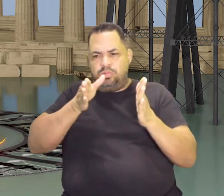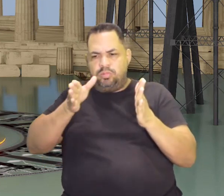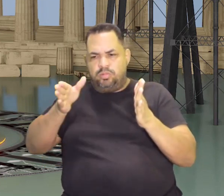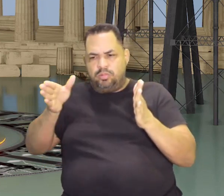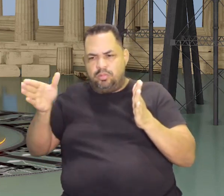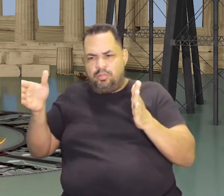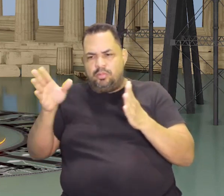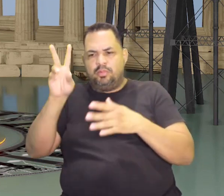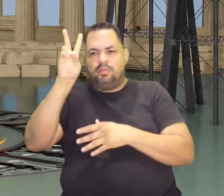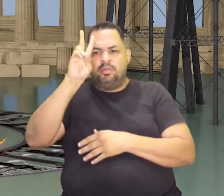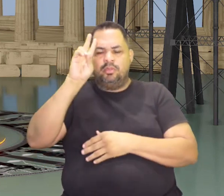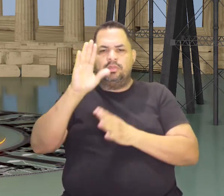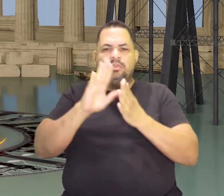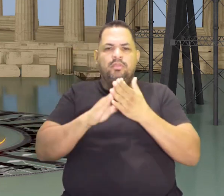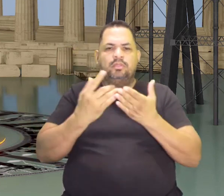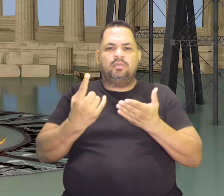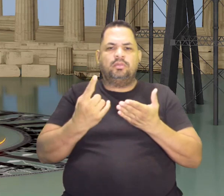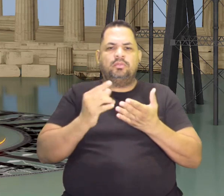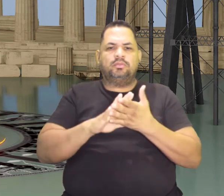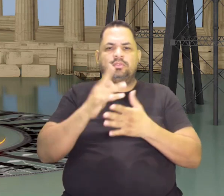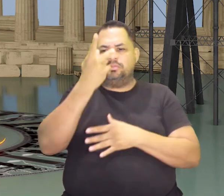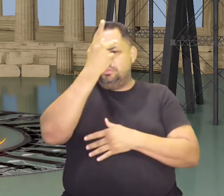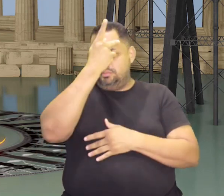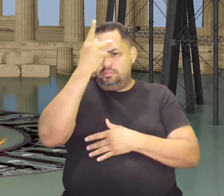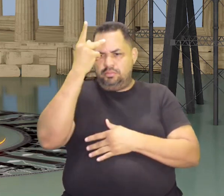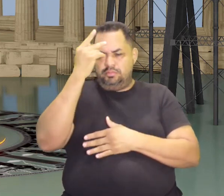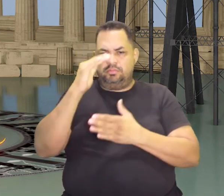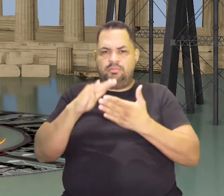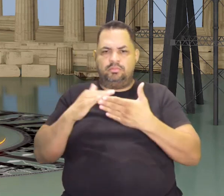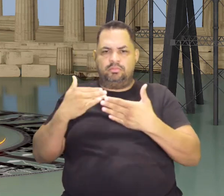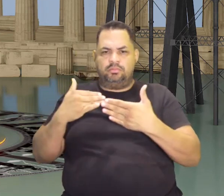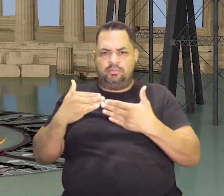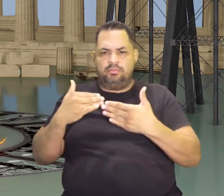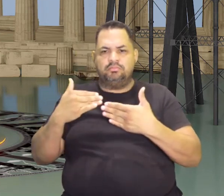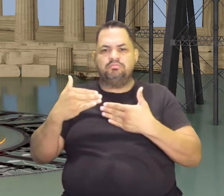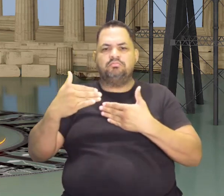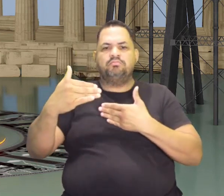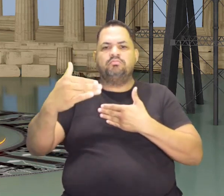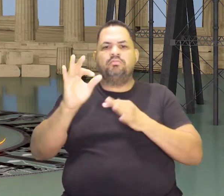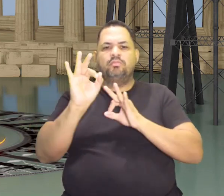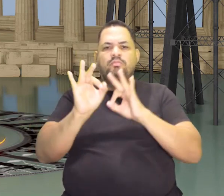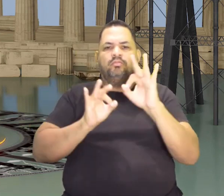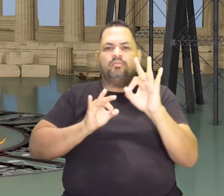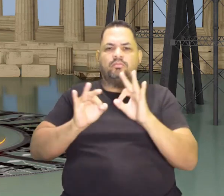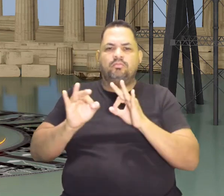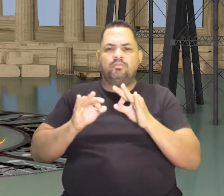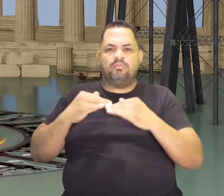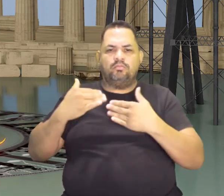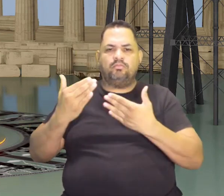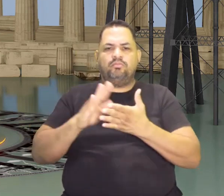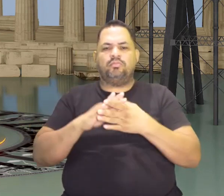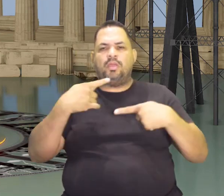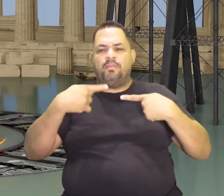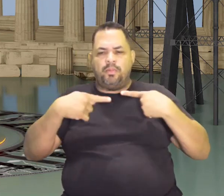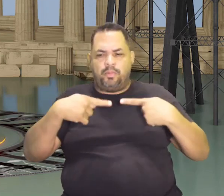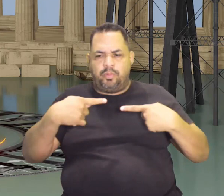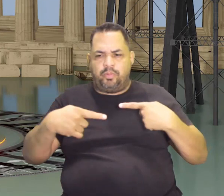componente curricular de história, vocês veem que são pessoas que passaram por ali, construíram por